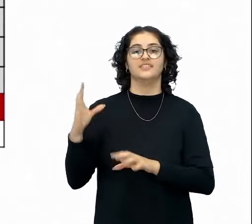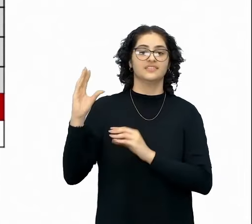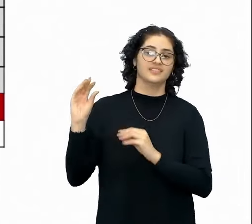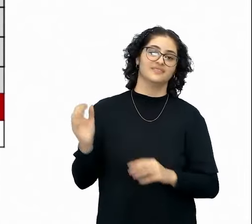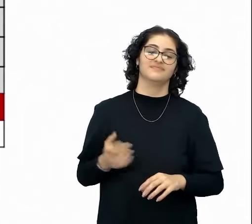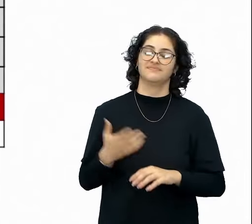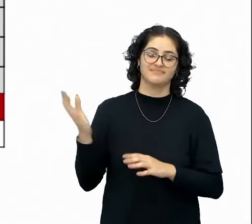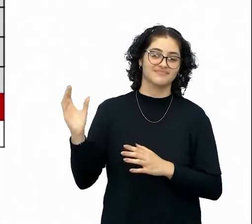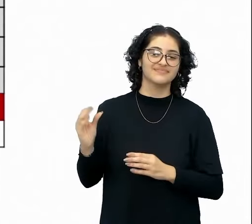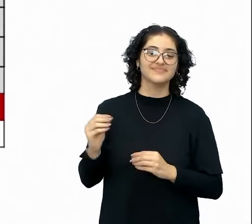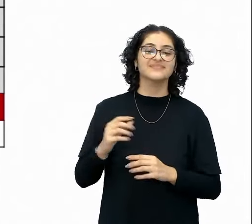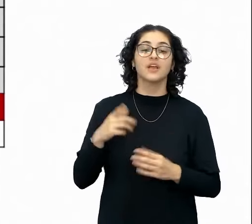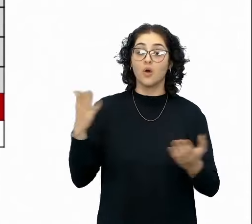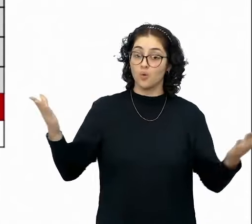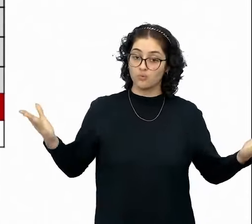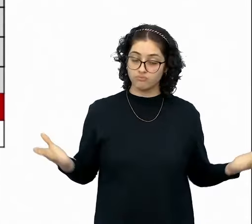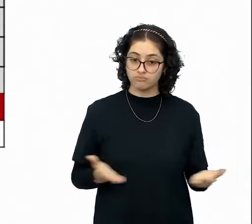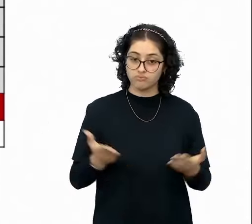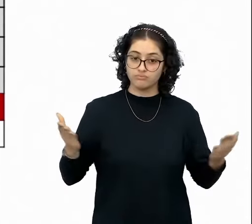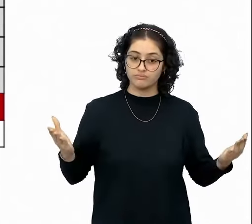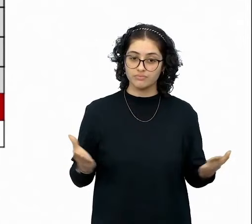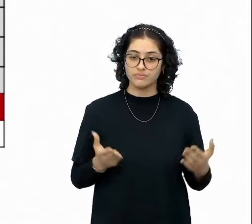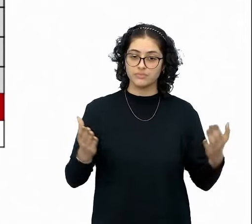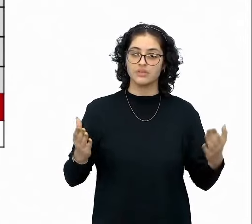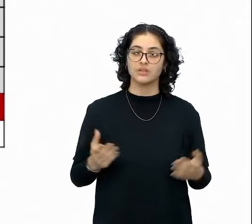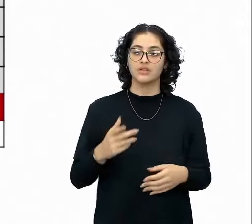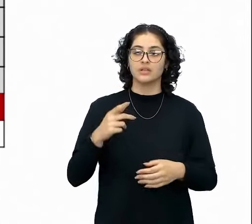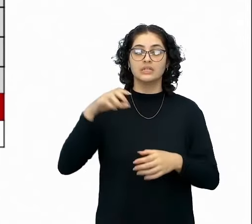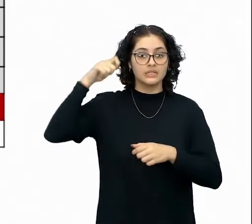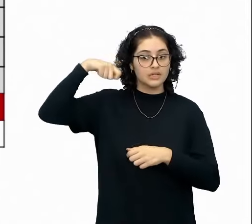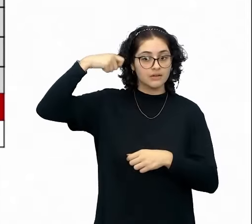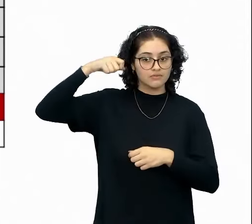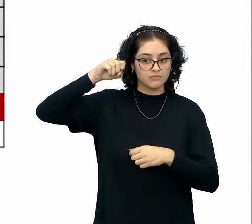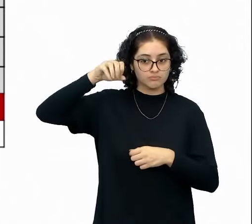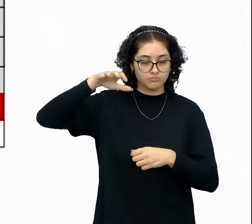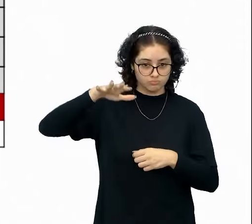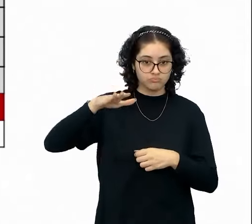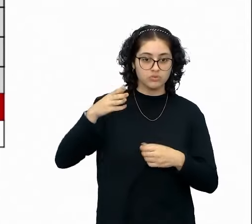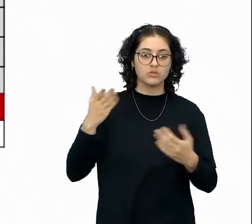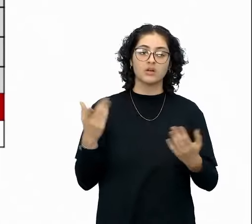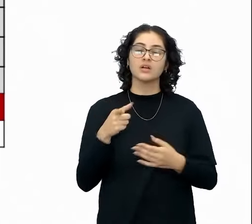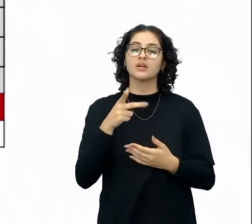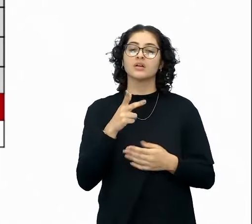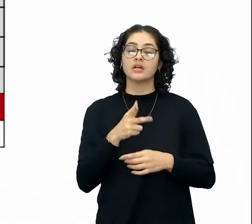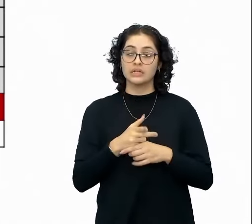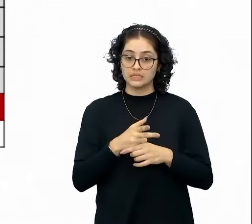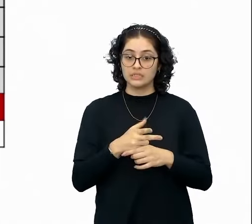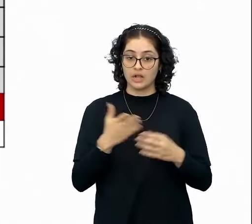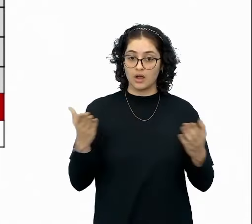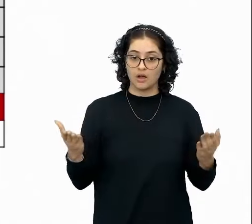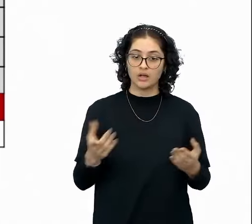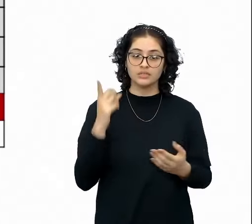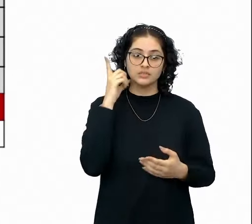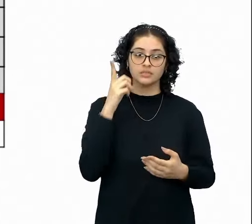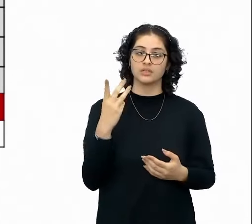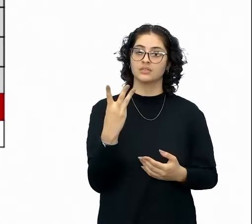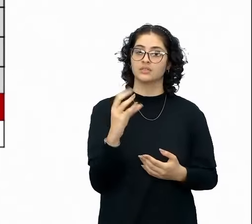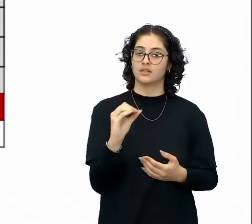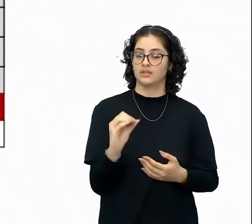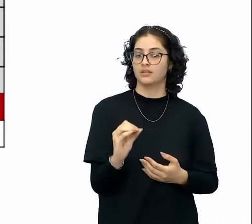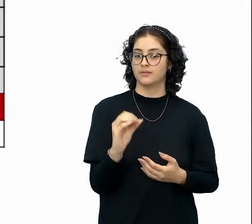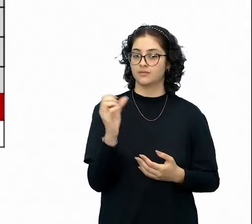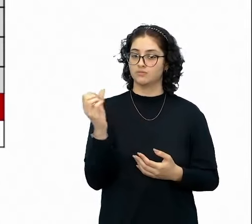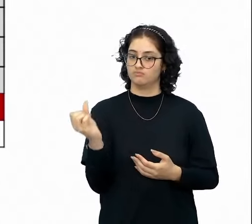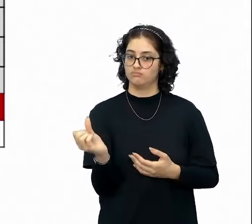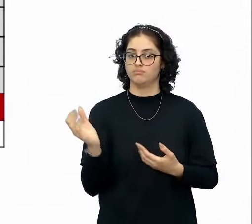e série. Então, hoje a gravação, vocês estão assistindo dia 30/6,